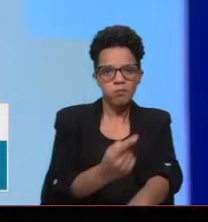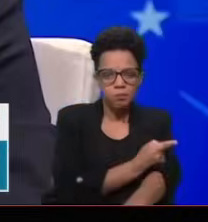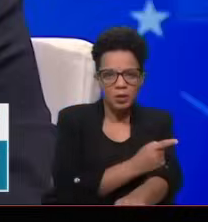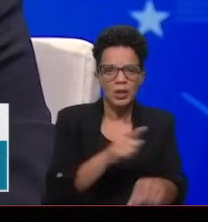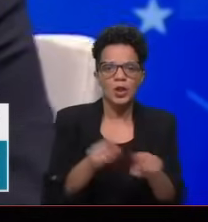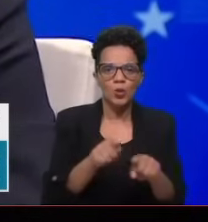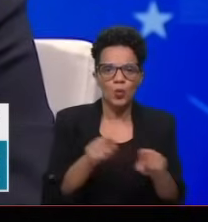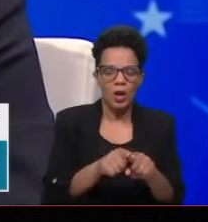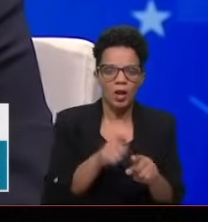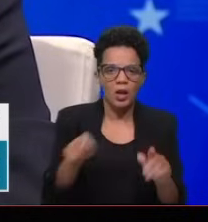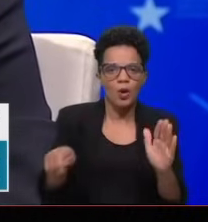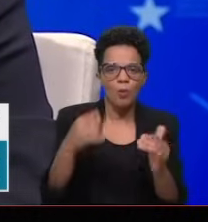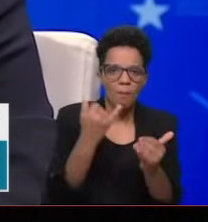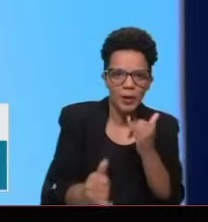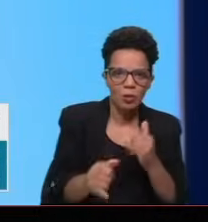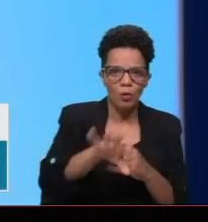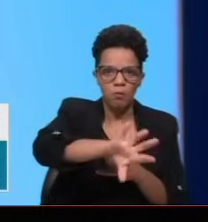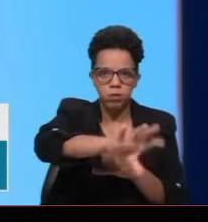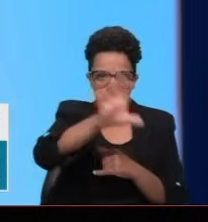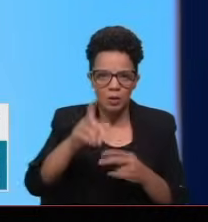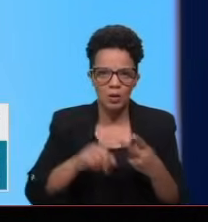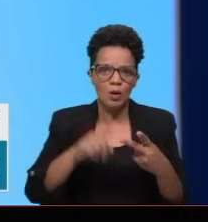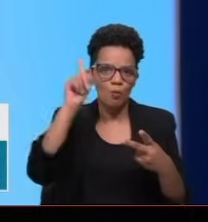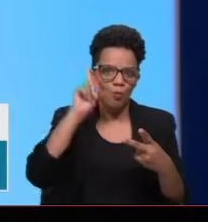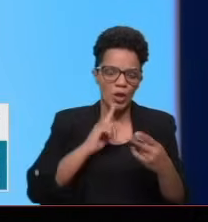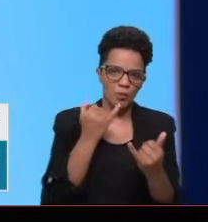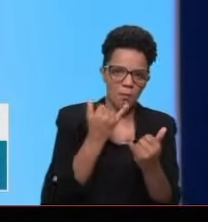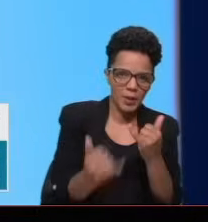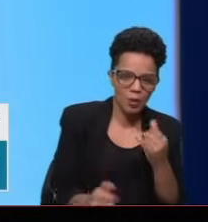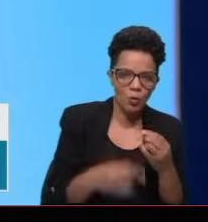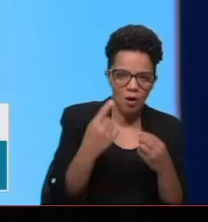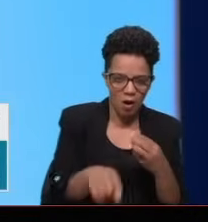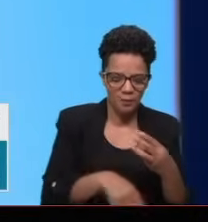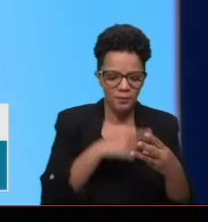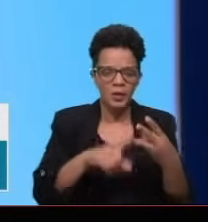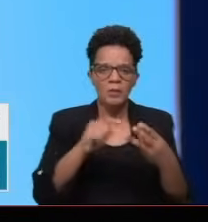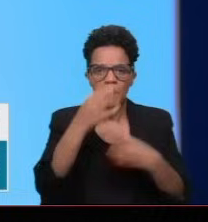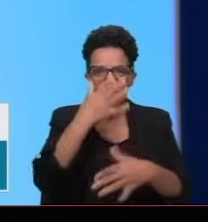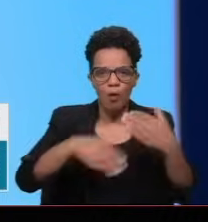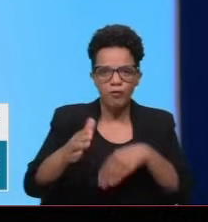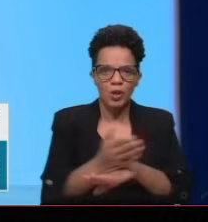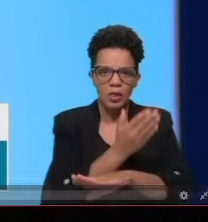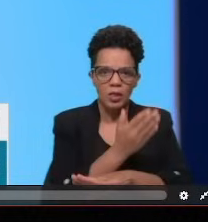nacionalidades é a Extrema direita que ataca mulheres é extrema direita que